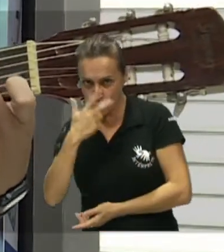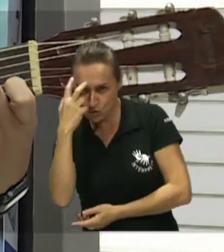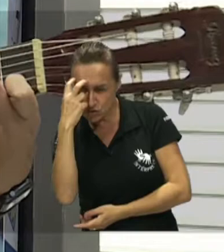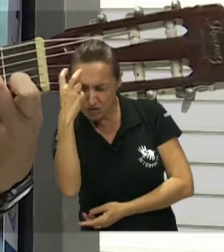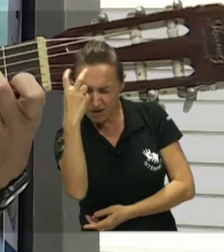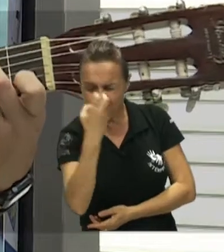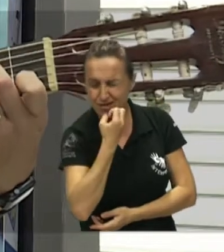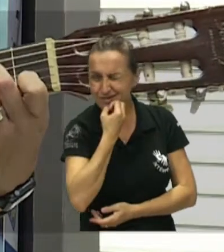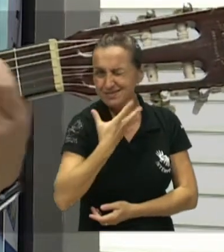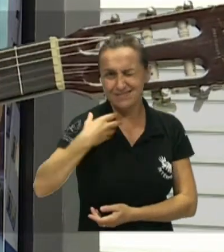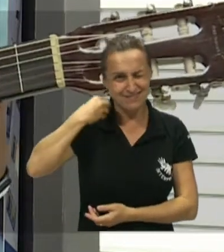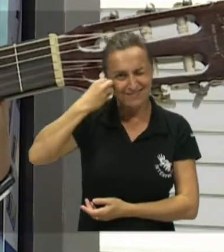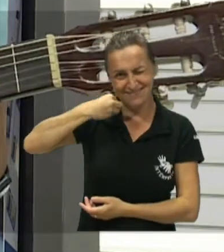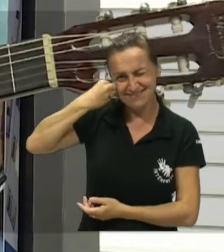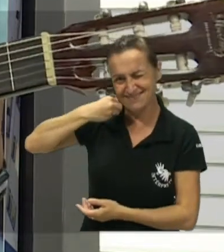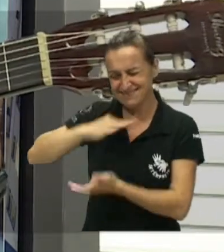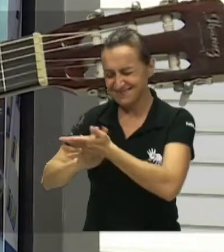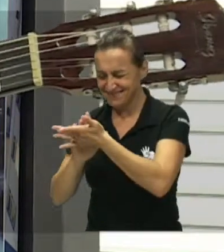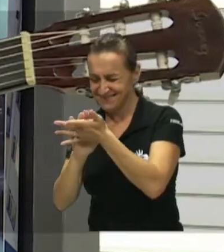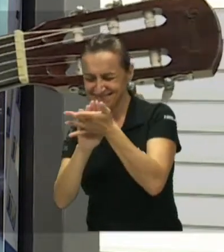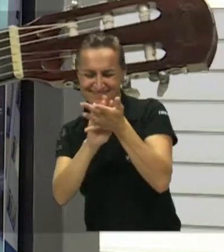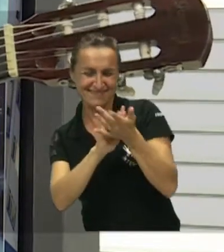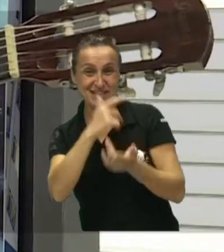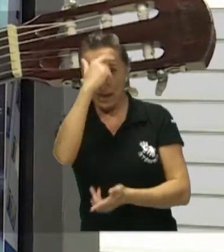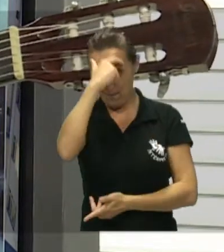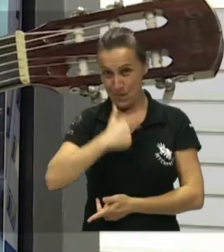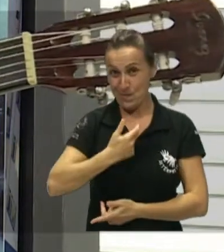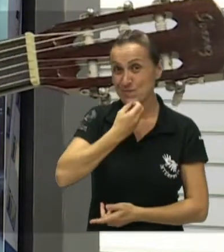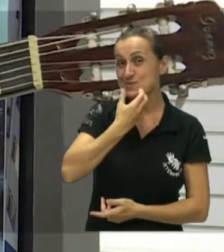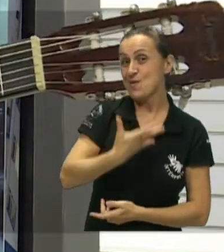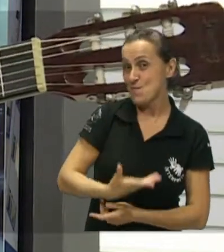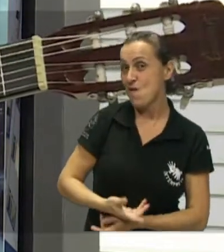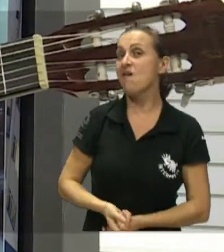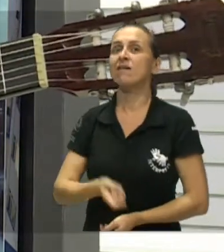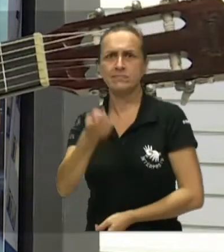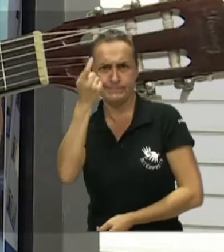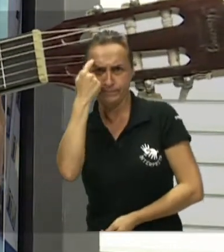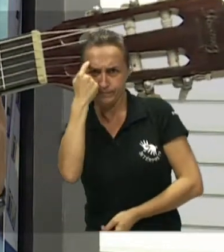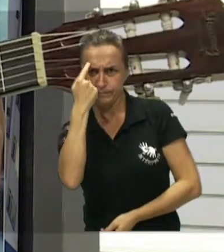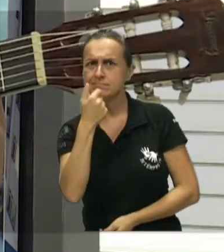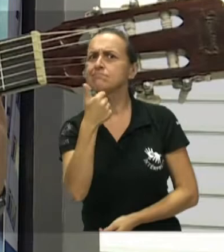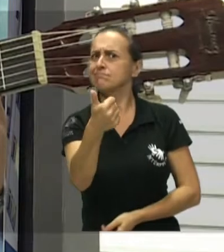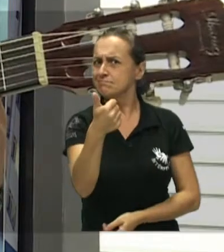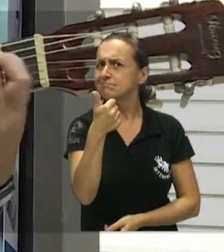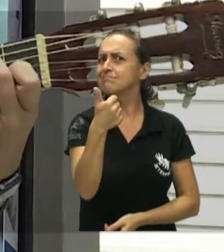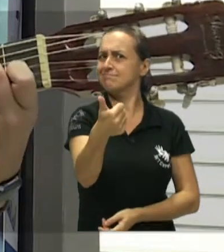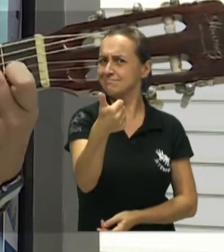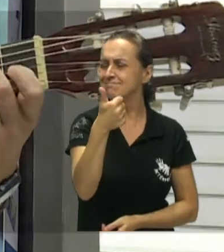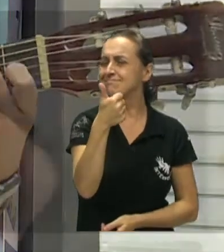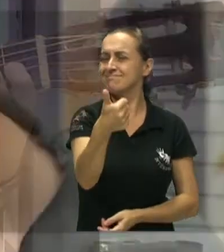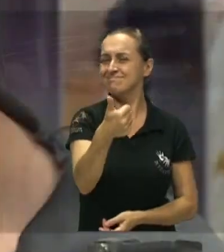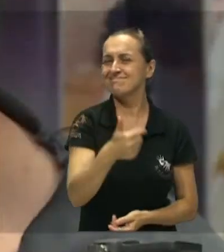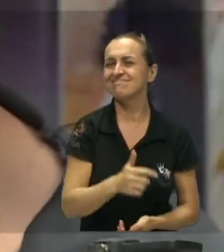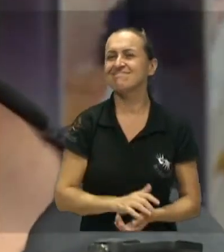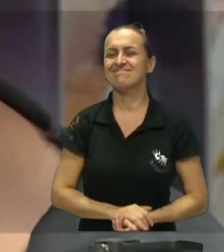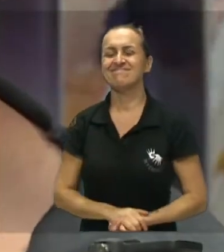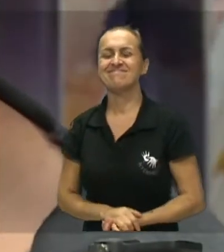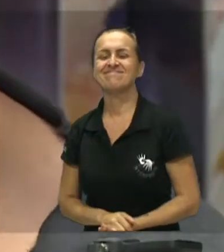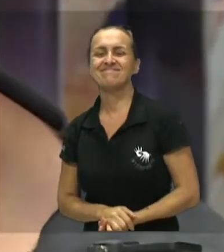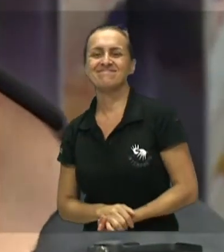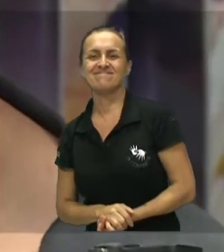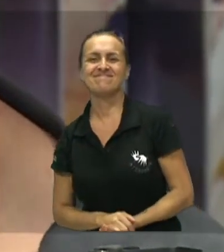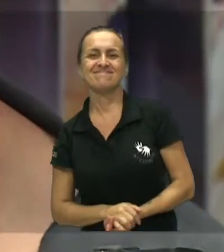bamba do samba e um bom sujeito. Tô bem da cabeça e o meu pé tá direito.